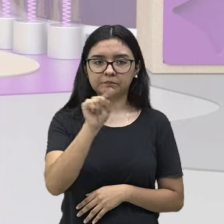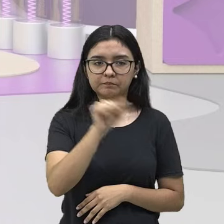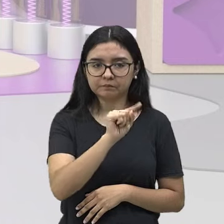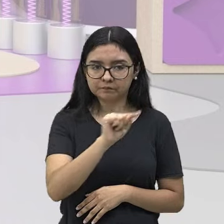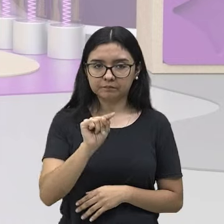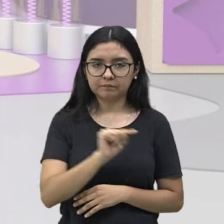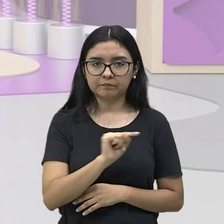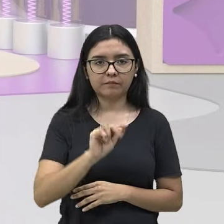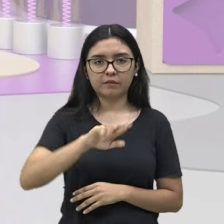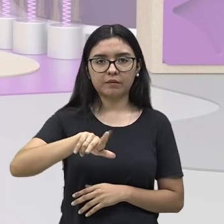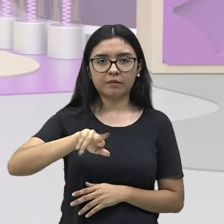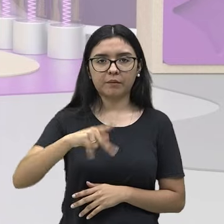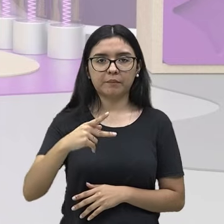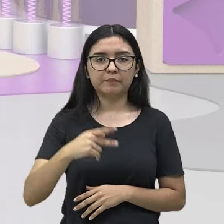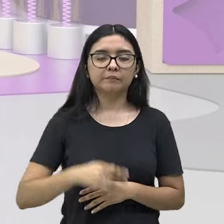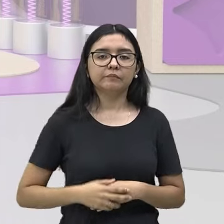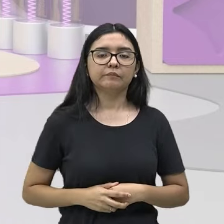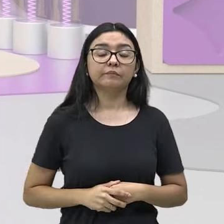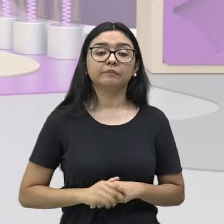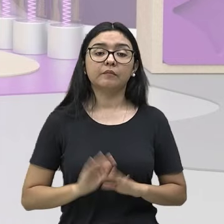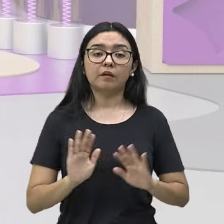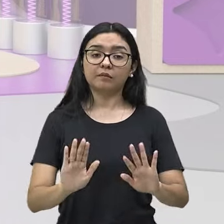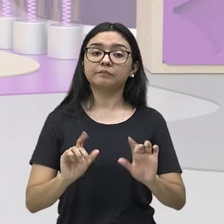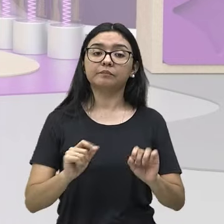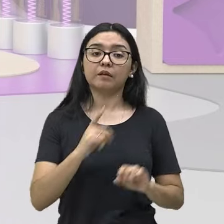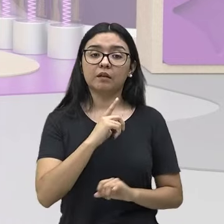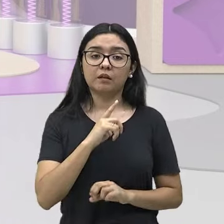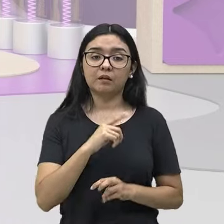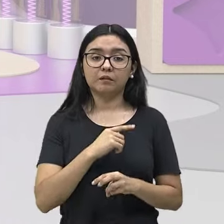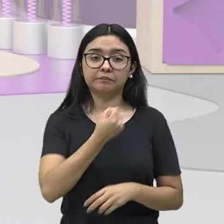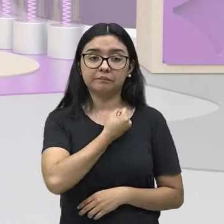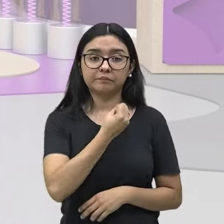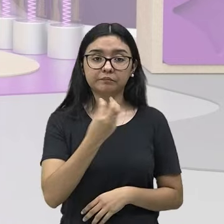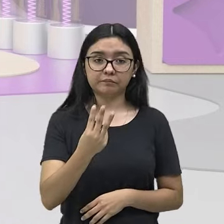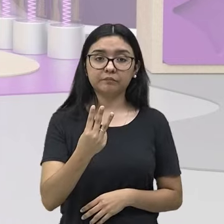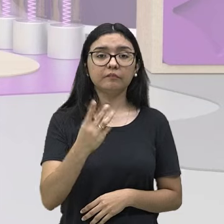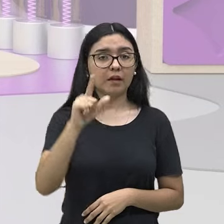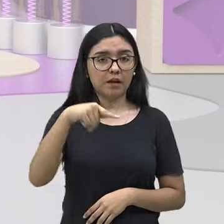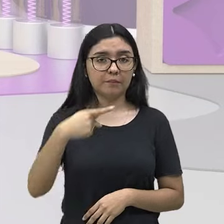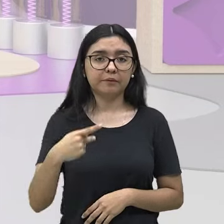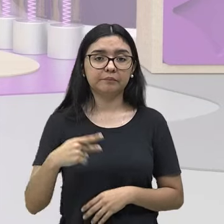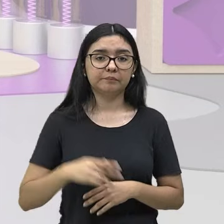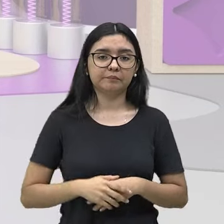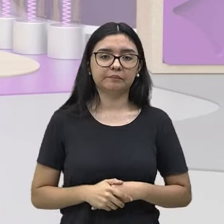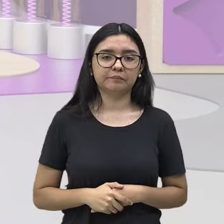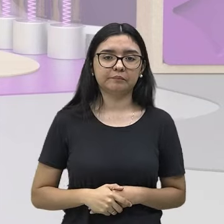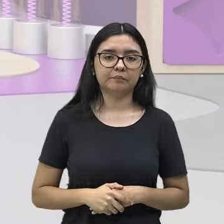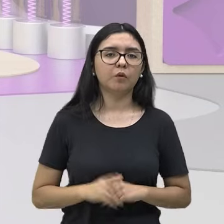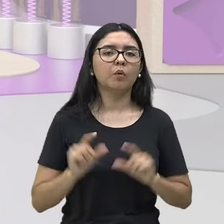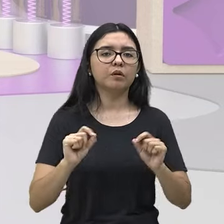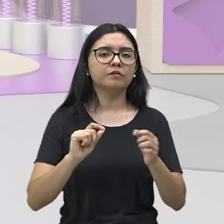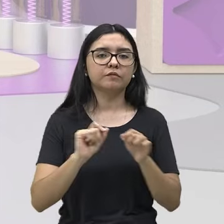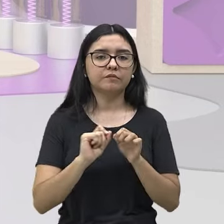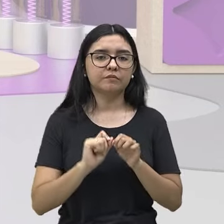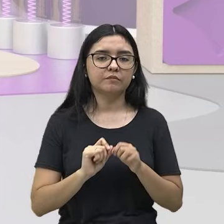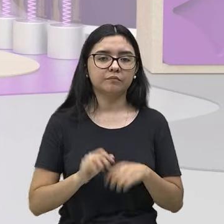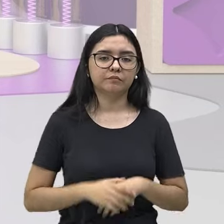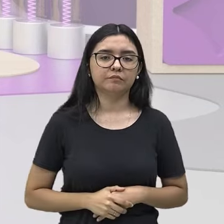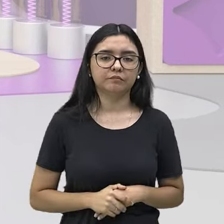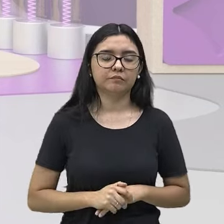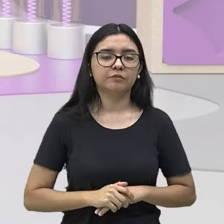eles não são primos. Agora, nós temos o número 3, que é primo. Nós iremos fazer o quê?